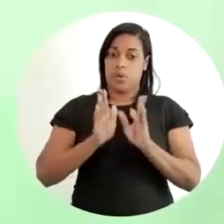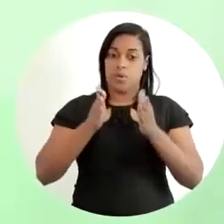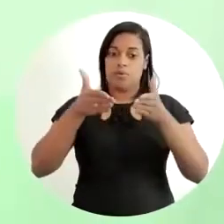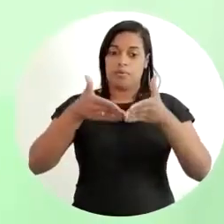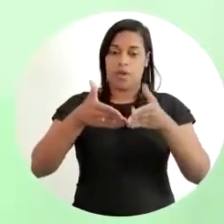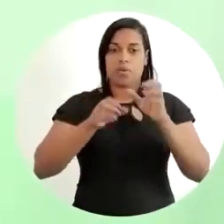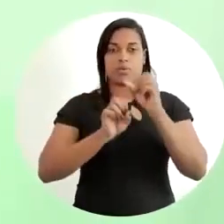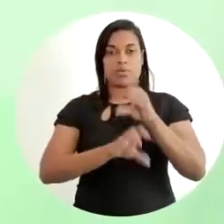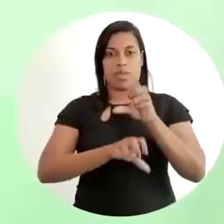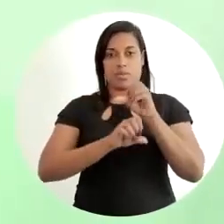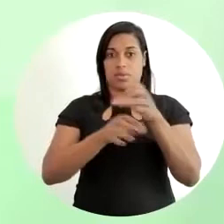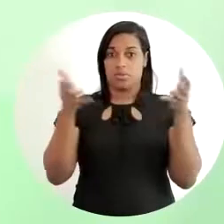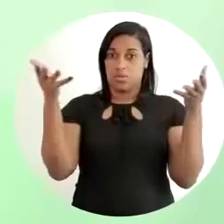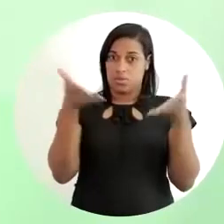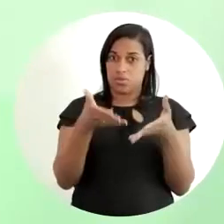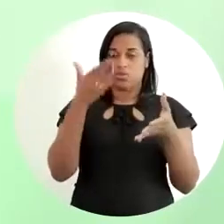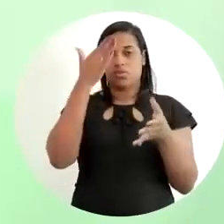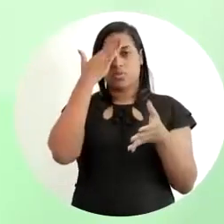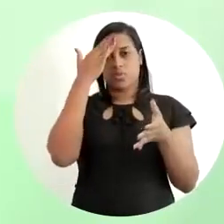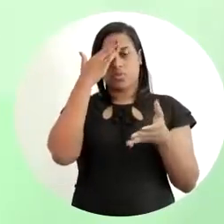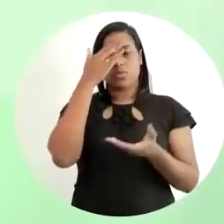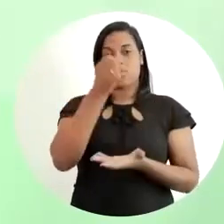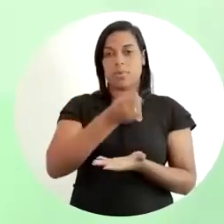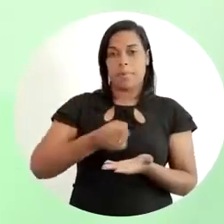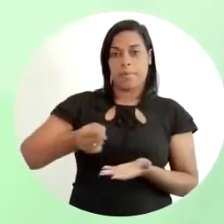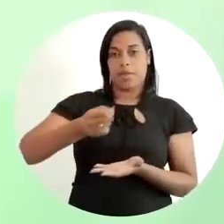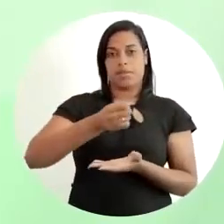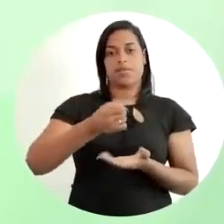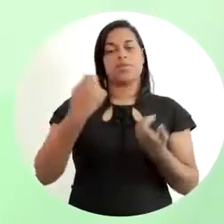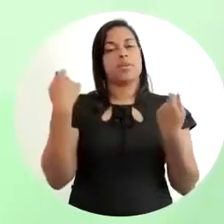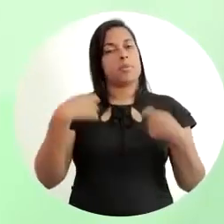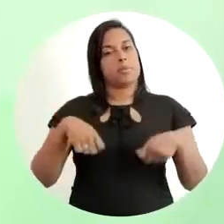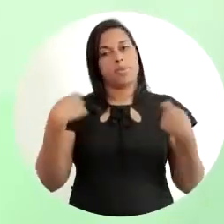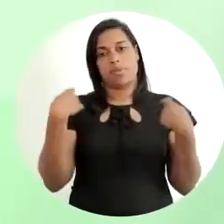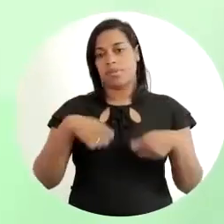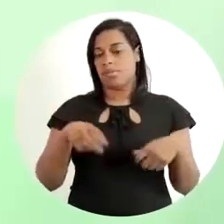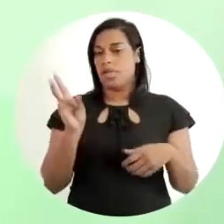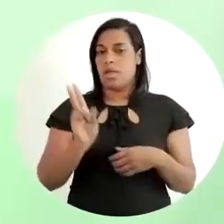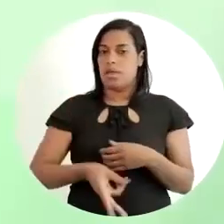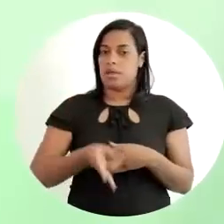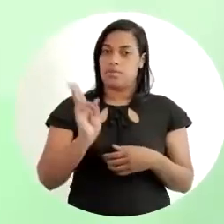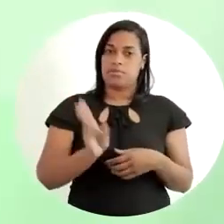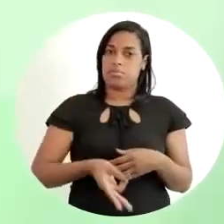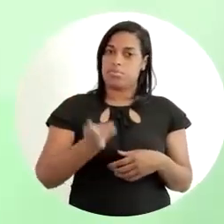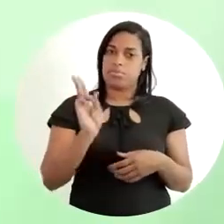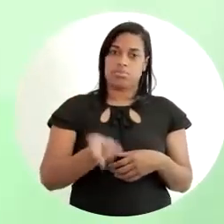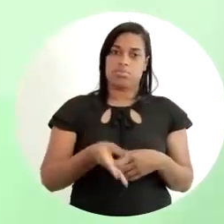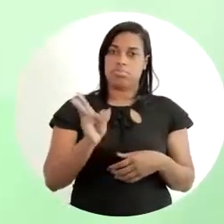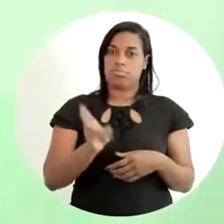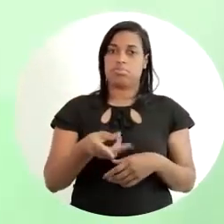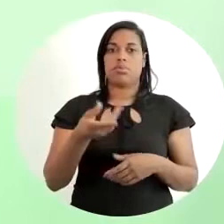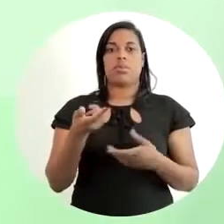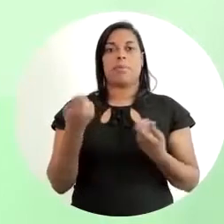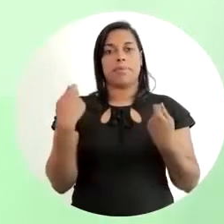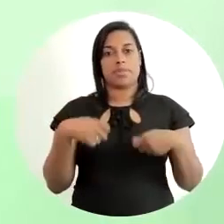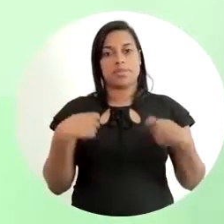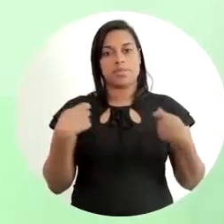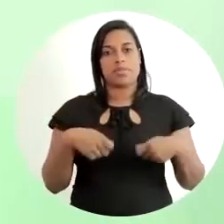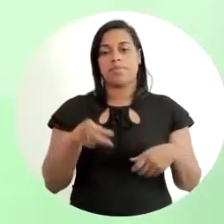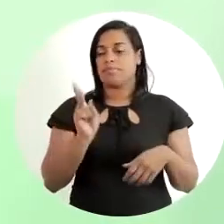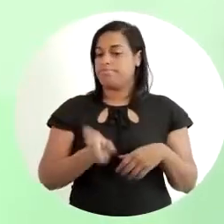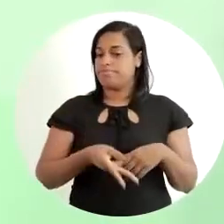o direcionamento da educação, que hoje nós entendemos por educação básica, caminhava para produzir uma mão de